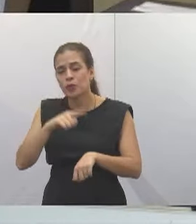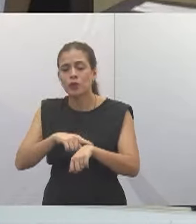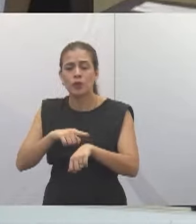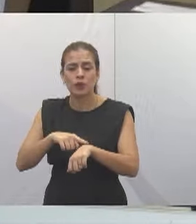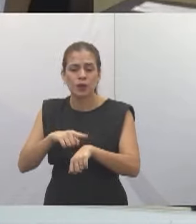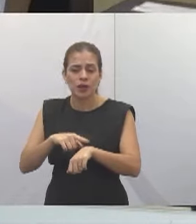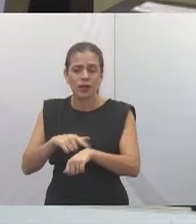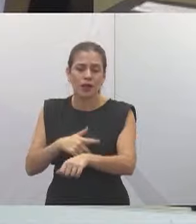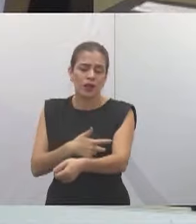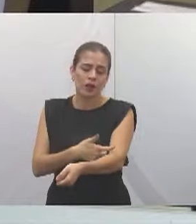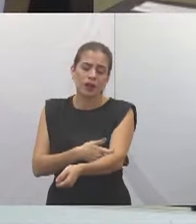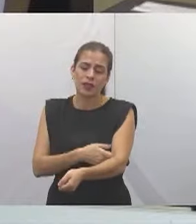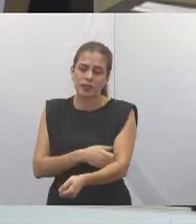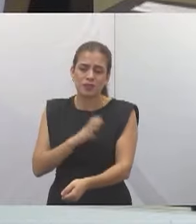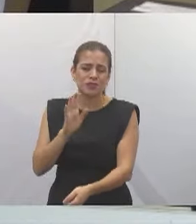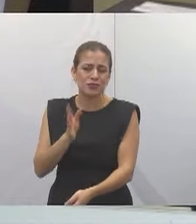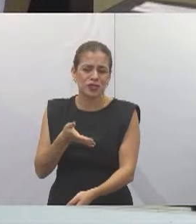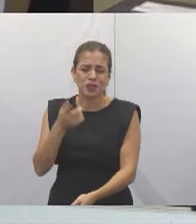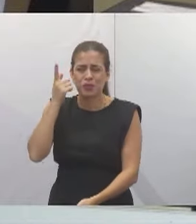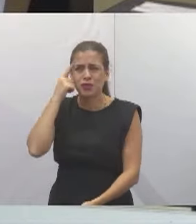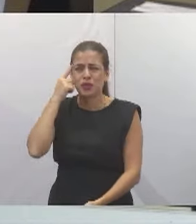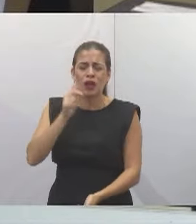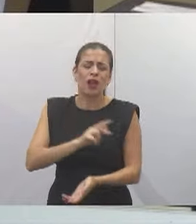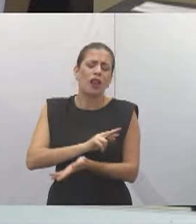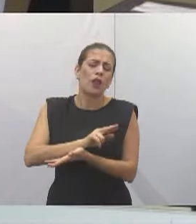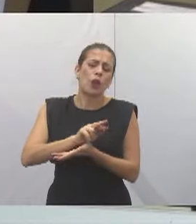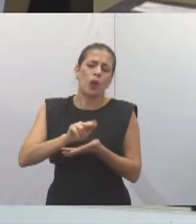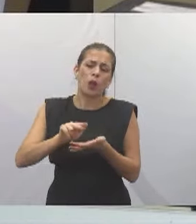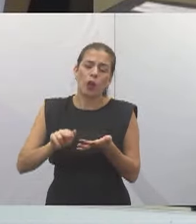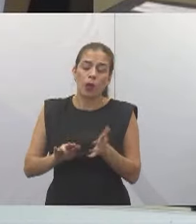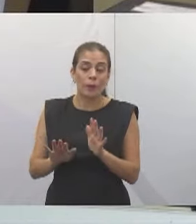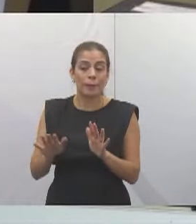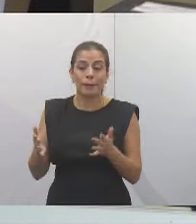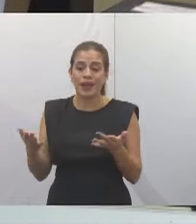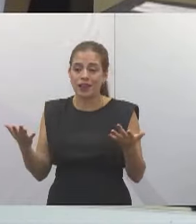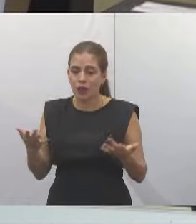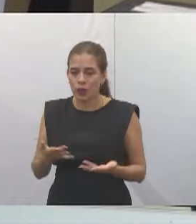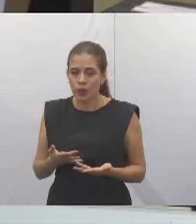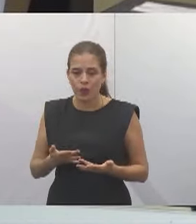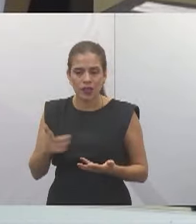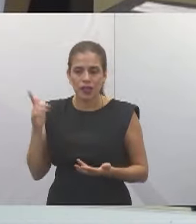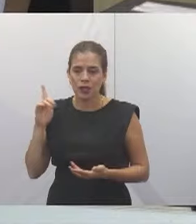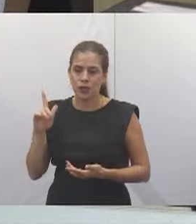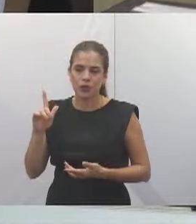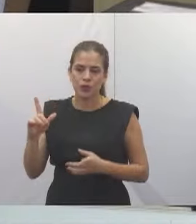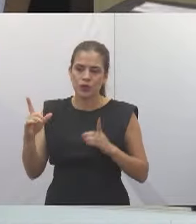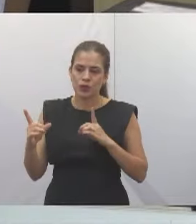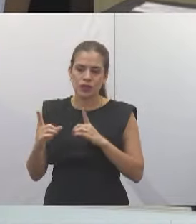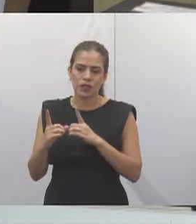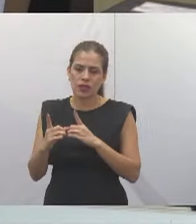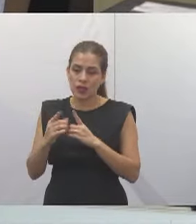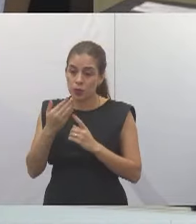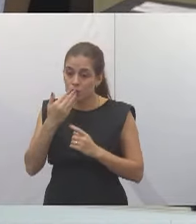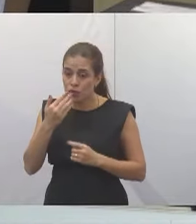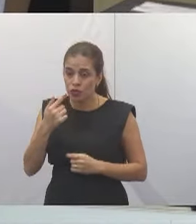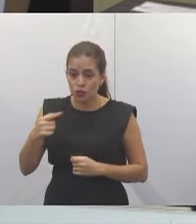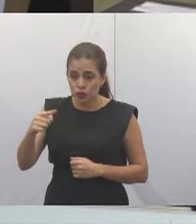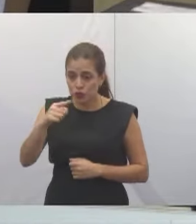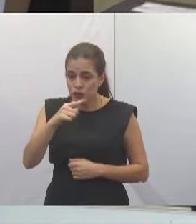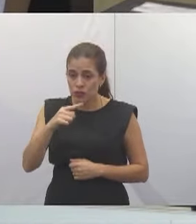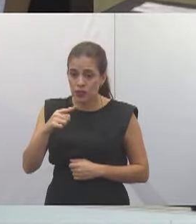colher exame. Nós pensamos em várias alternativas, mas nesse momento eu não consigo atender essa demanda de vocês. Estou sendo